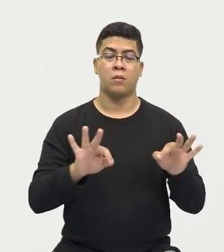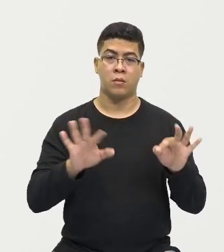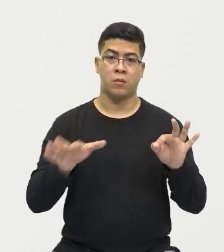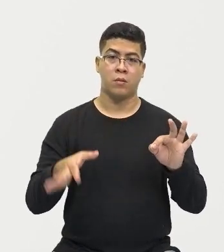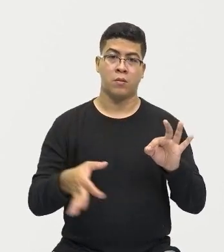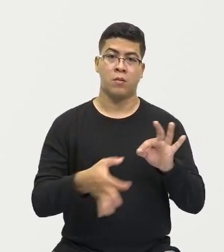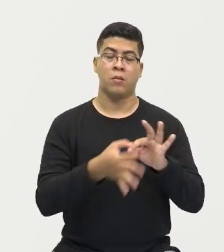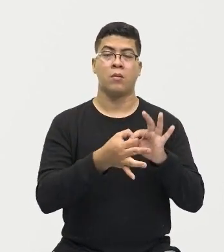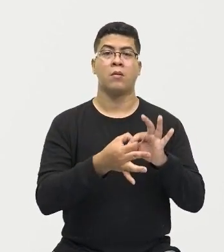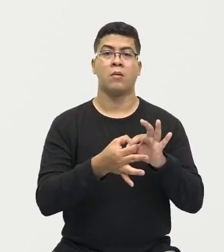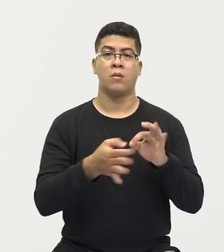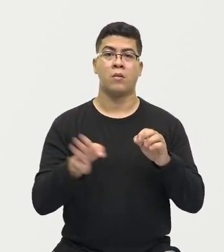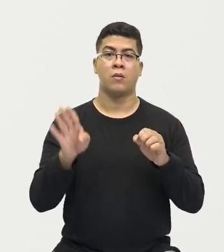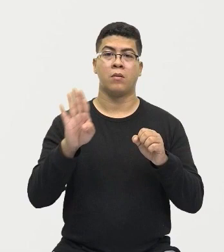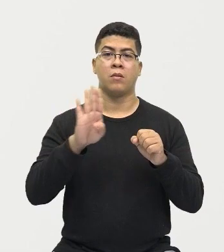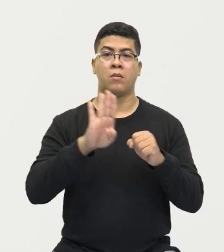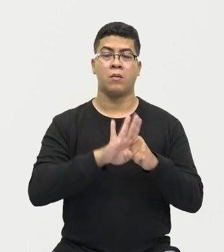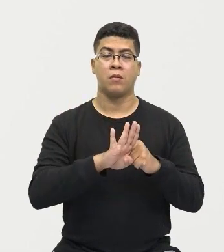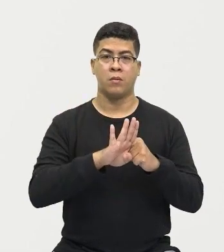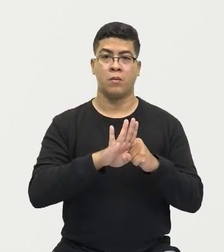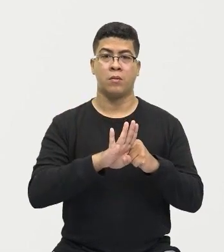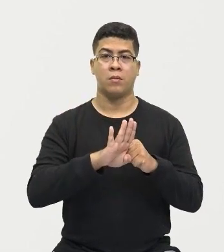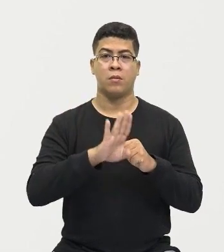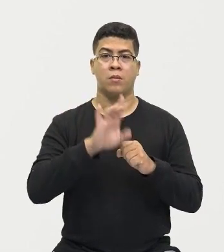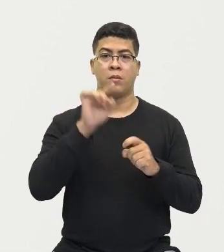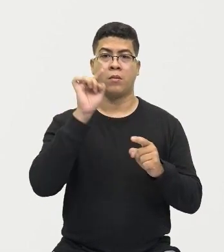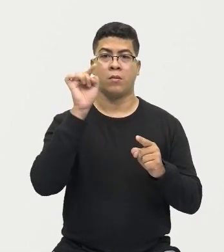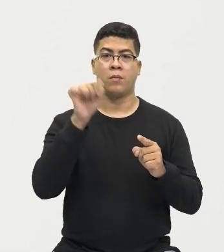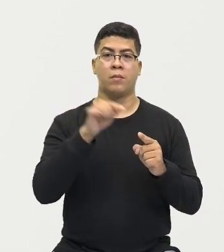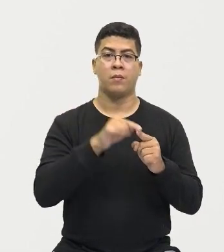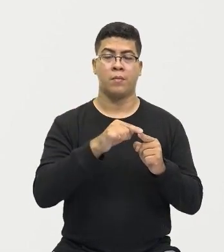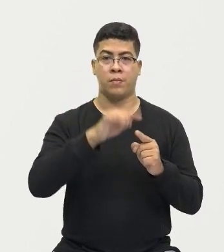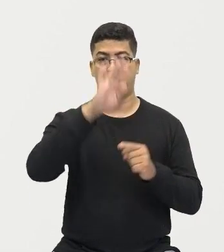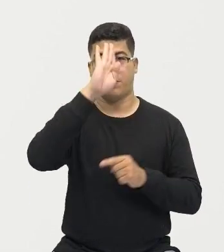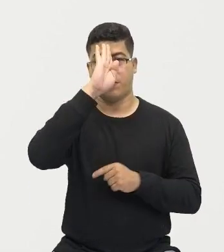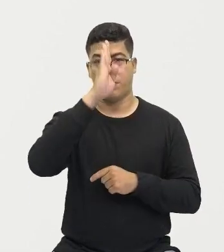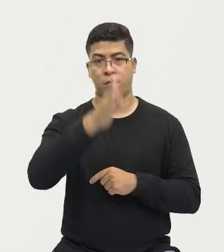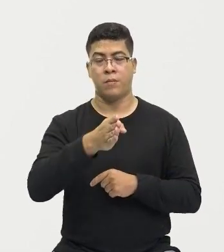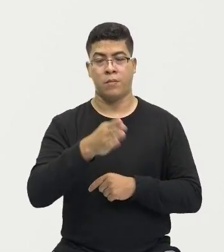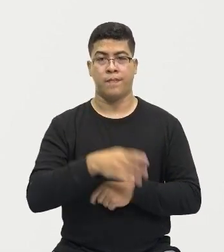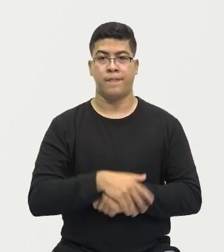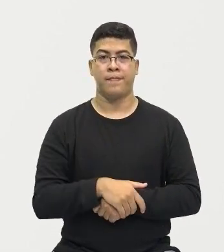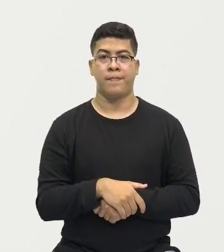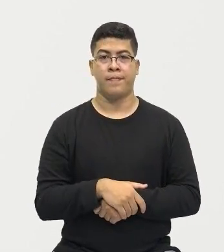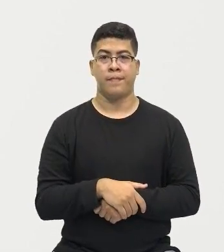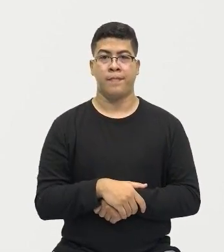subordinada, substantiva, objetiva,